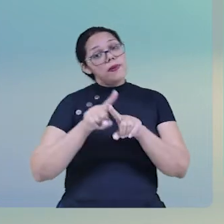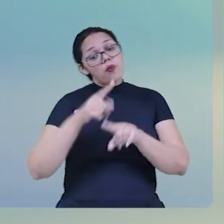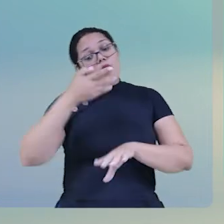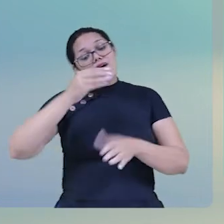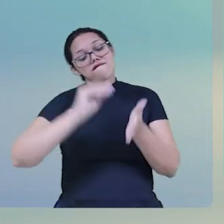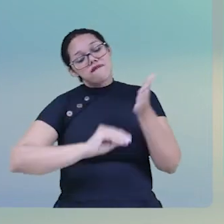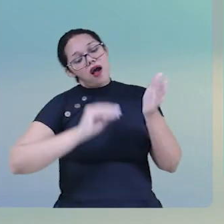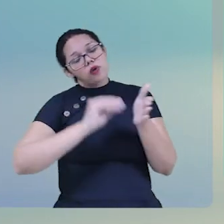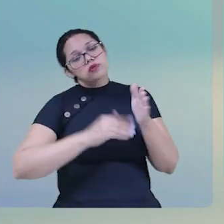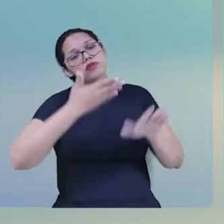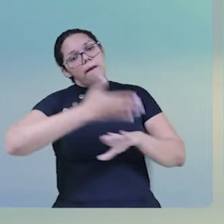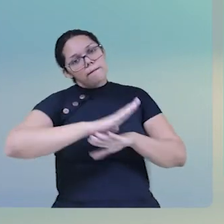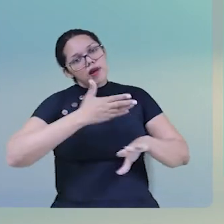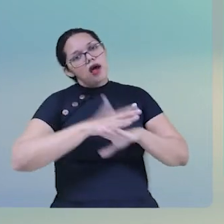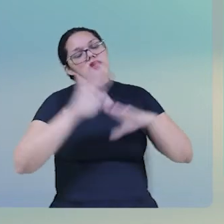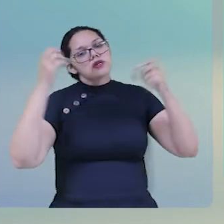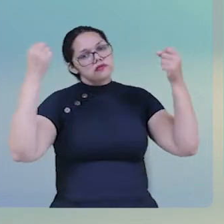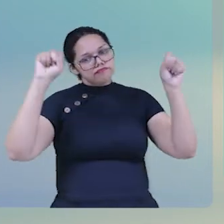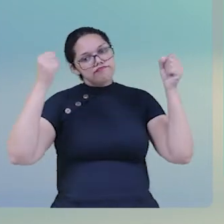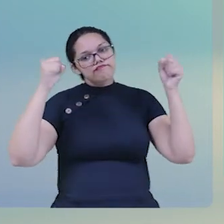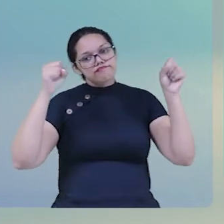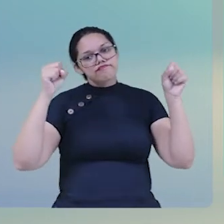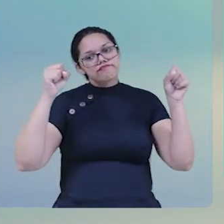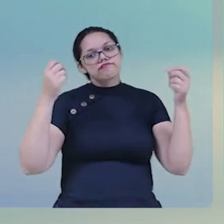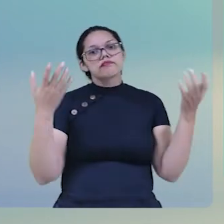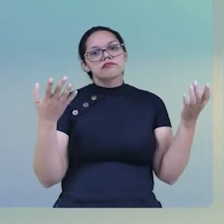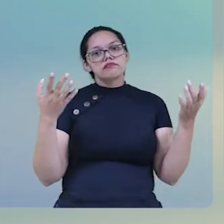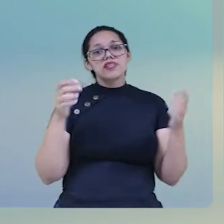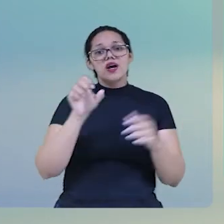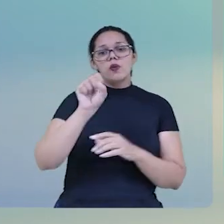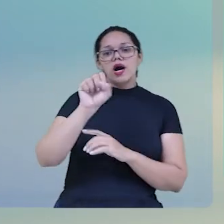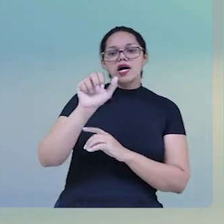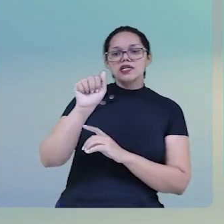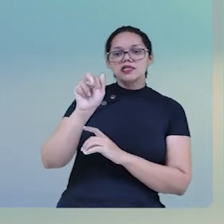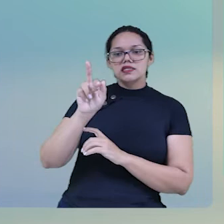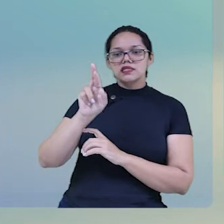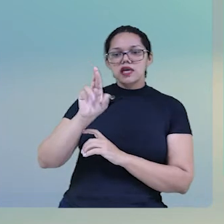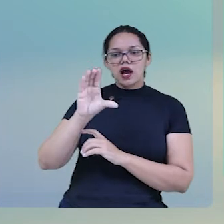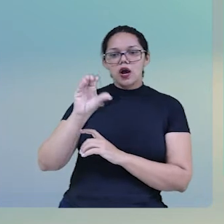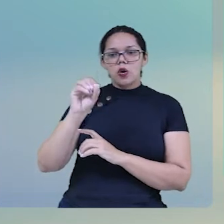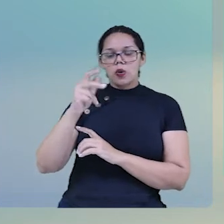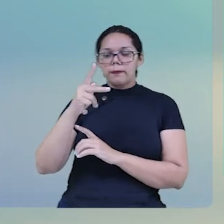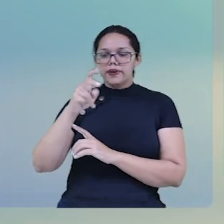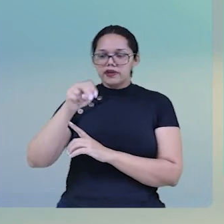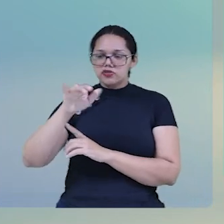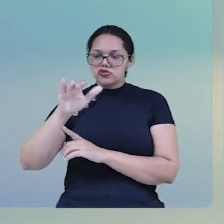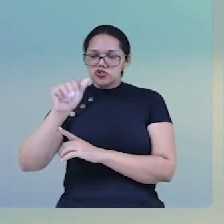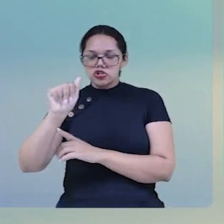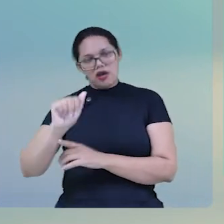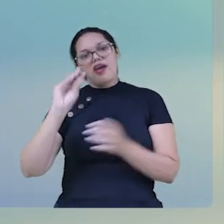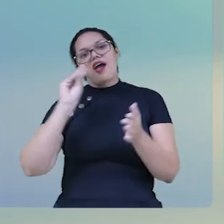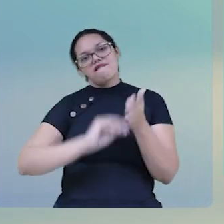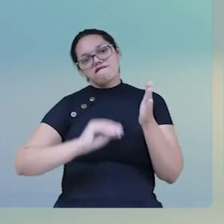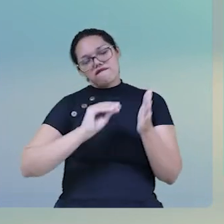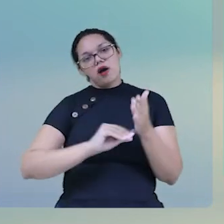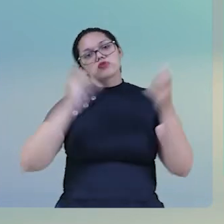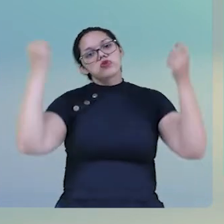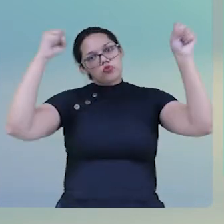física. E a sarcopenia é a perda dessa massa muscular. E ela compromete demais o nosso